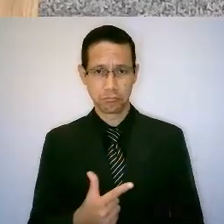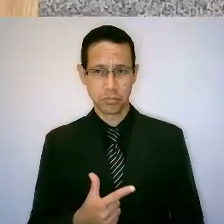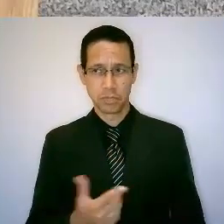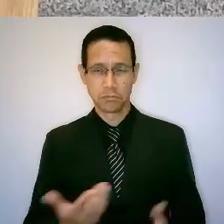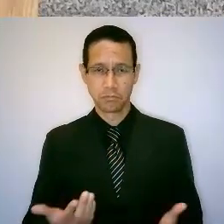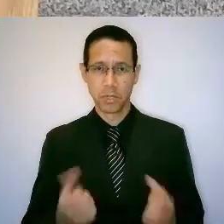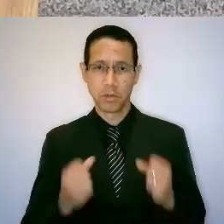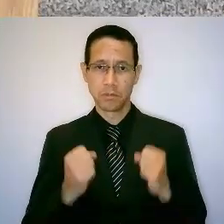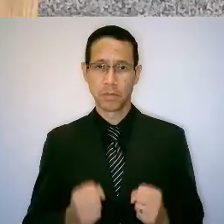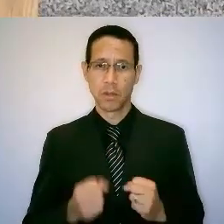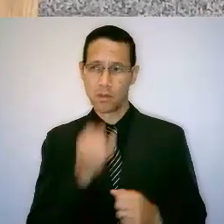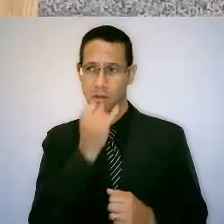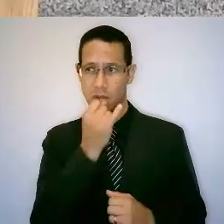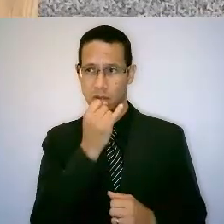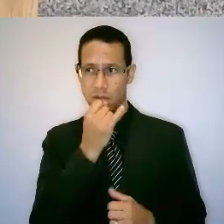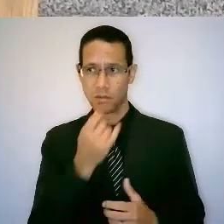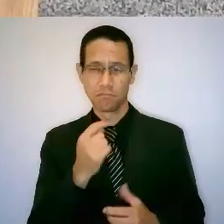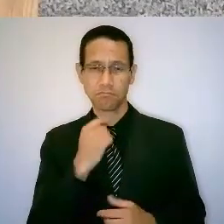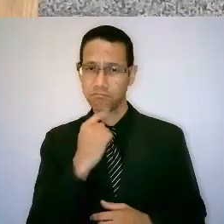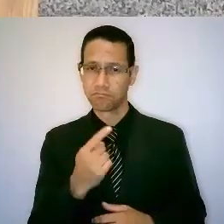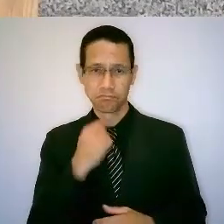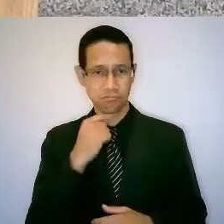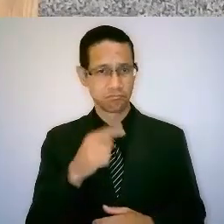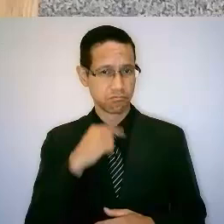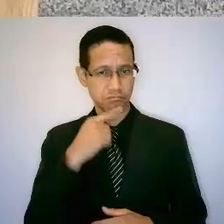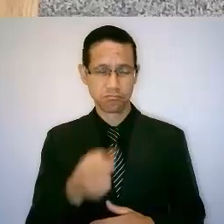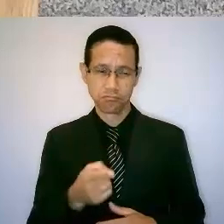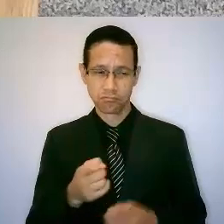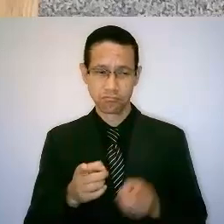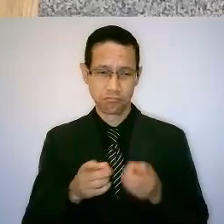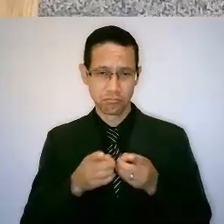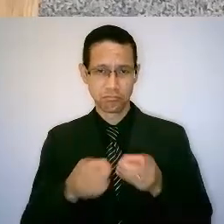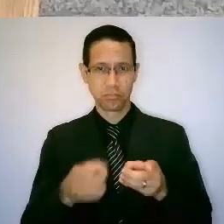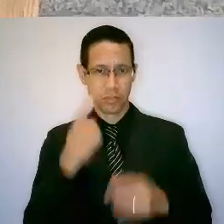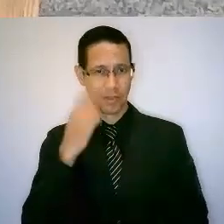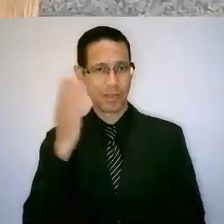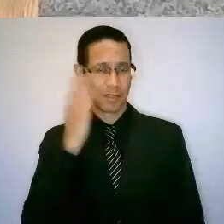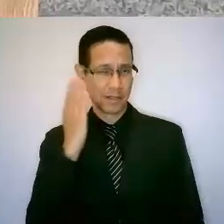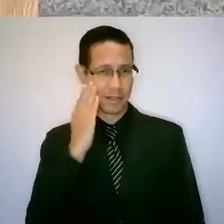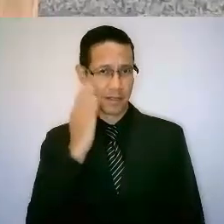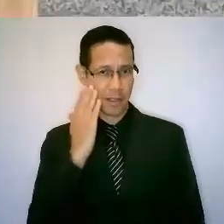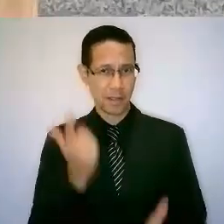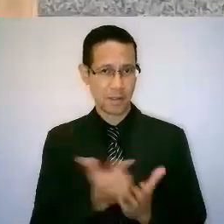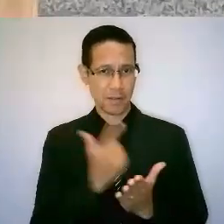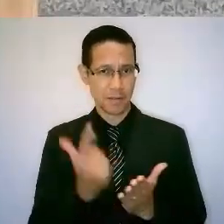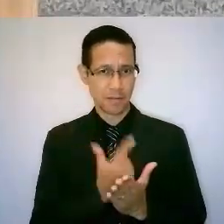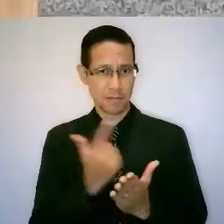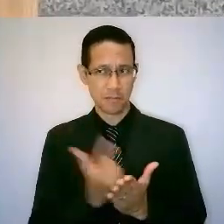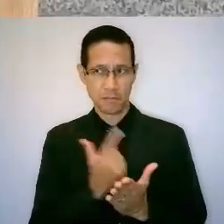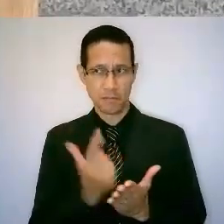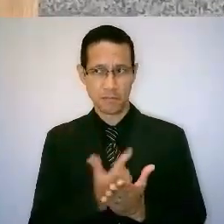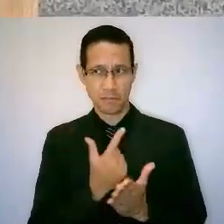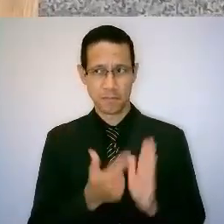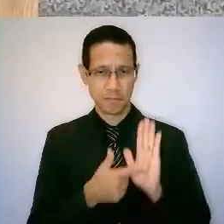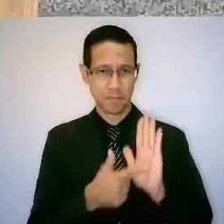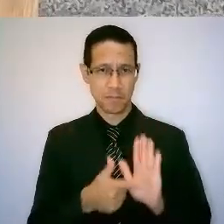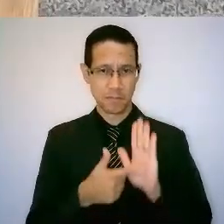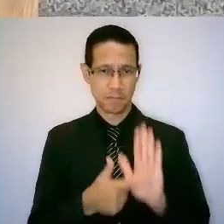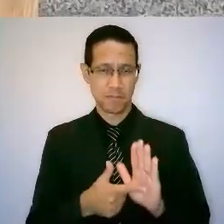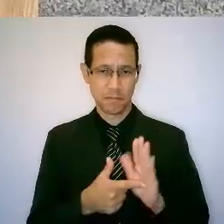de um crime impossível um exemplo doutrinário Digno dos livros da melhor doutrina jurídica para ser apresentado em sala de